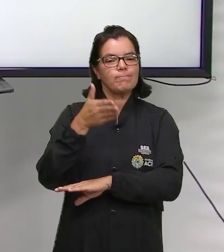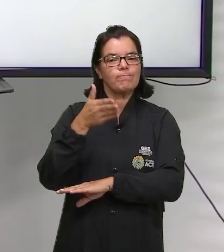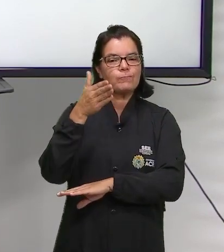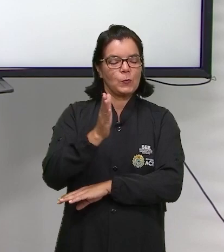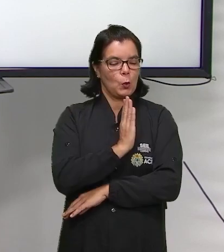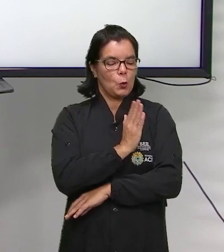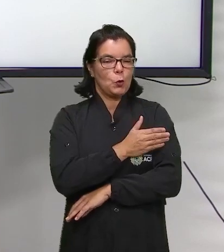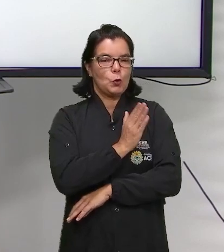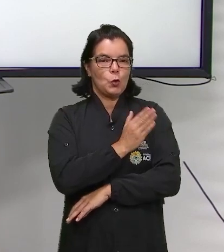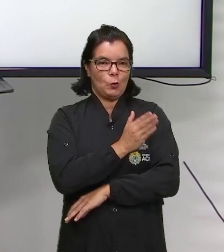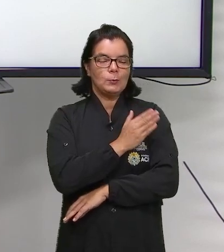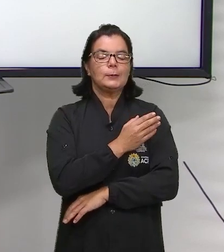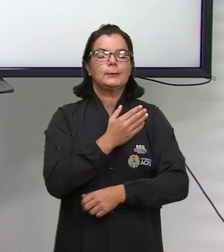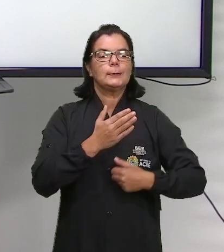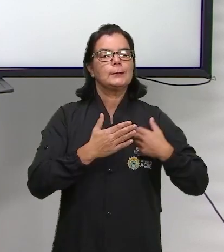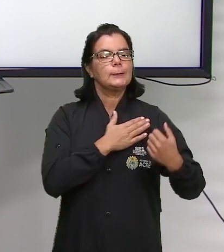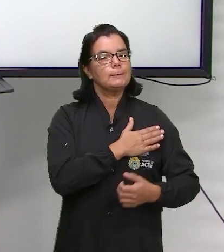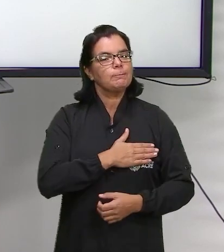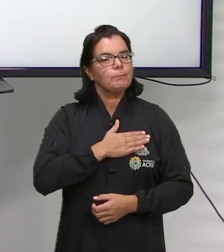meu coração arlequinal.